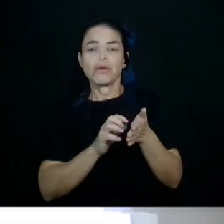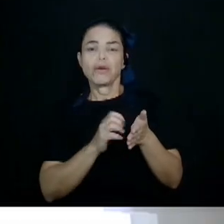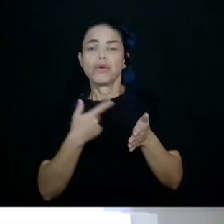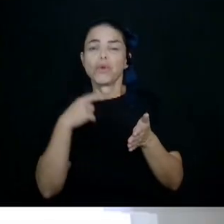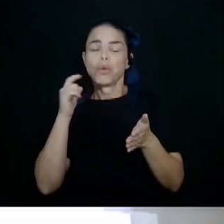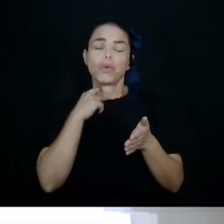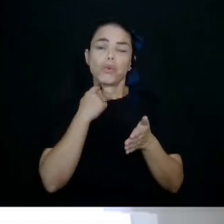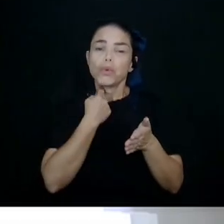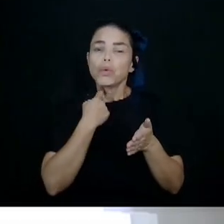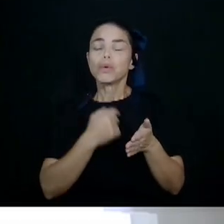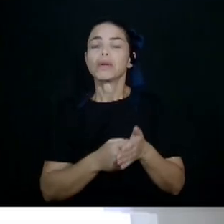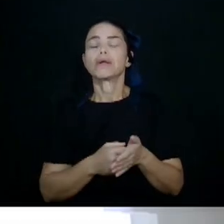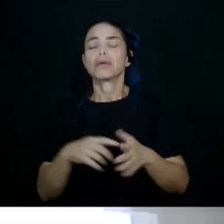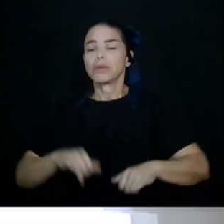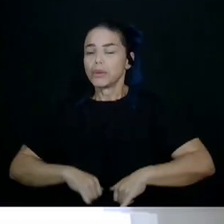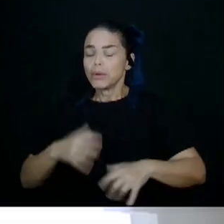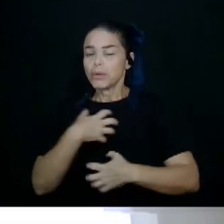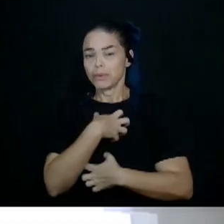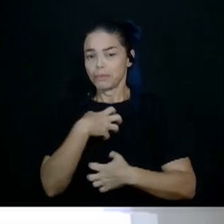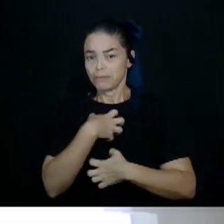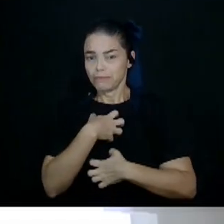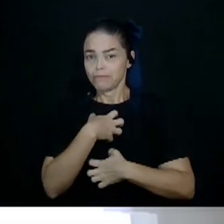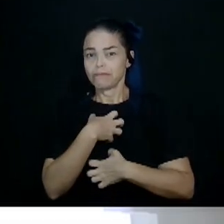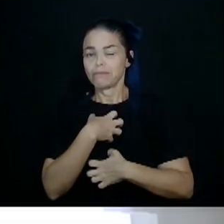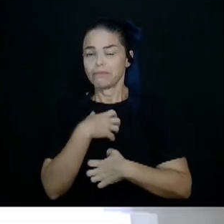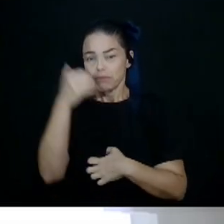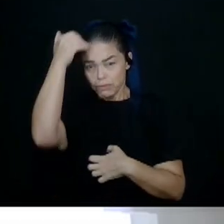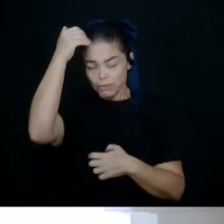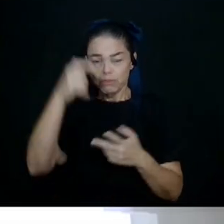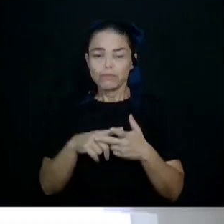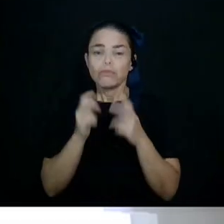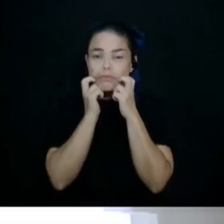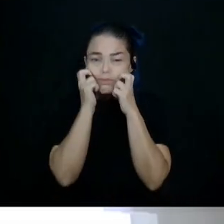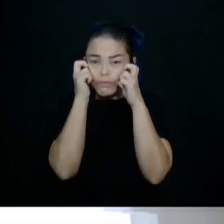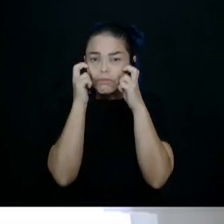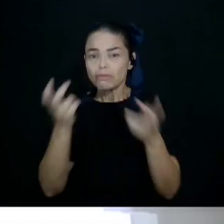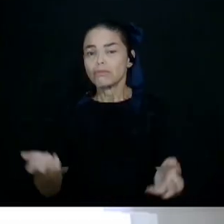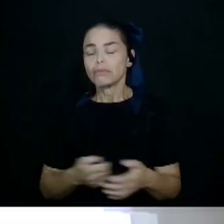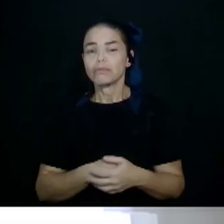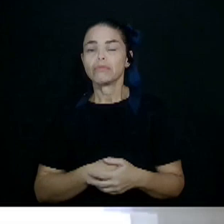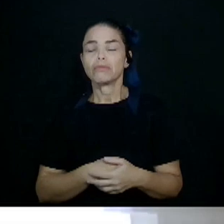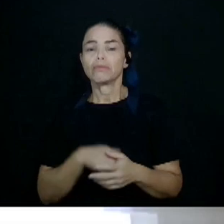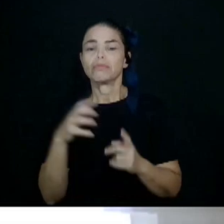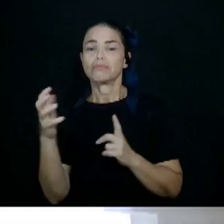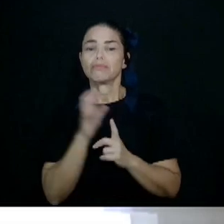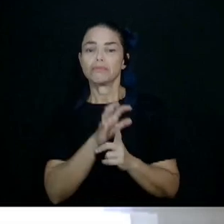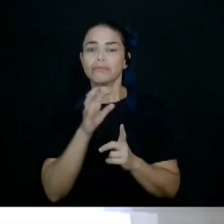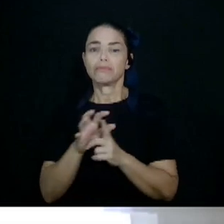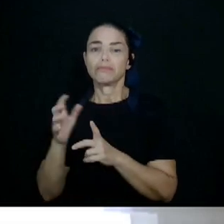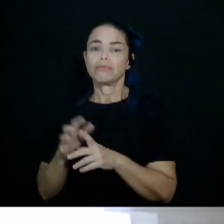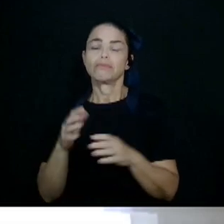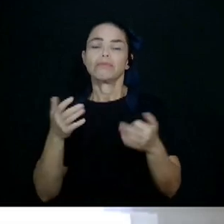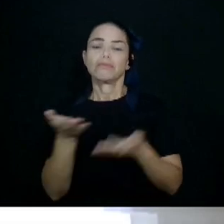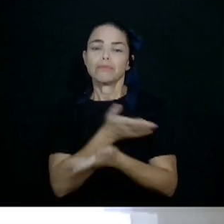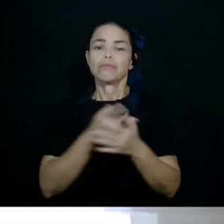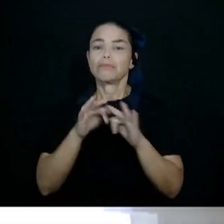sofrimento emocional, que sim, tem a culpa, tem a vergonha, né? O impacto na dinâmica familiar, porque é um ambiente que muitas vezes fica com